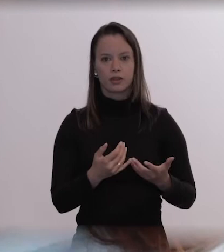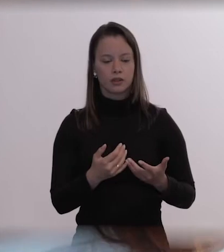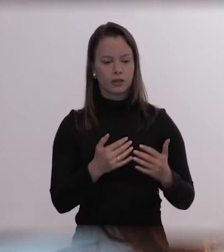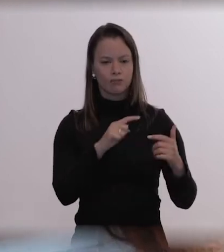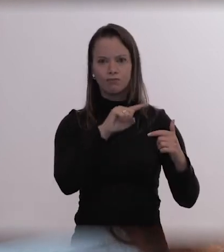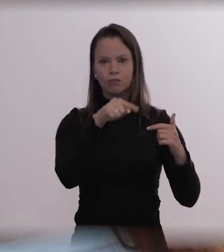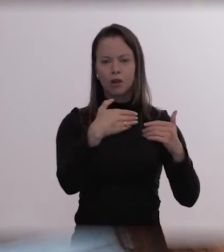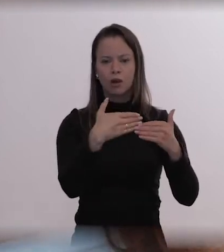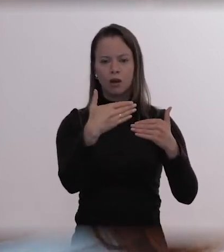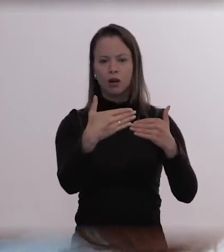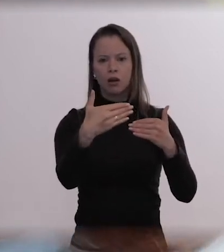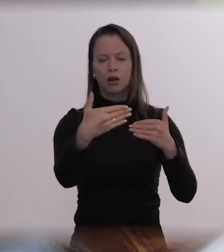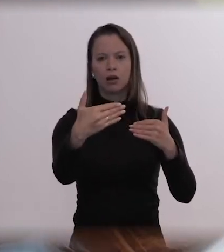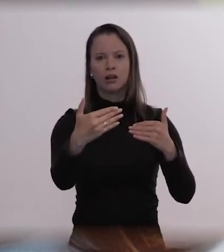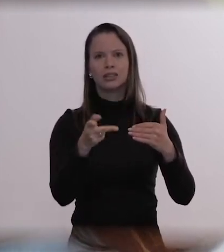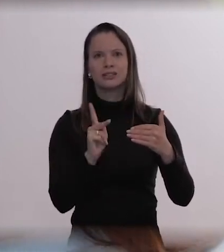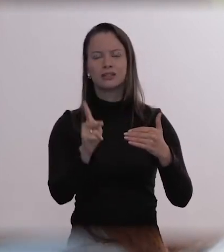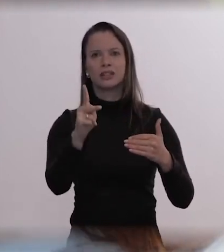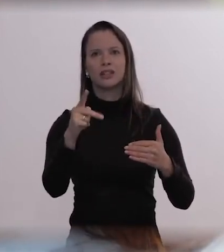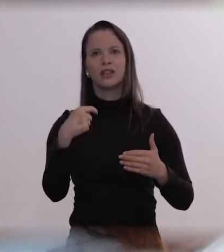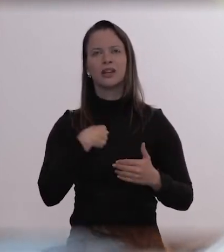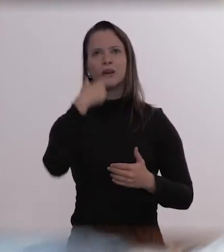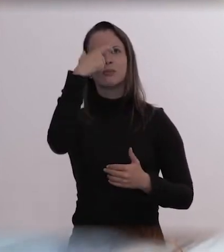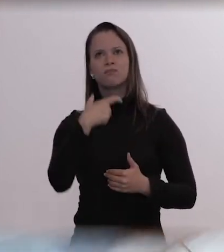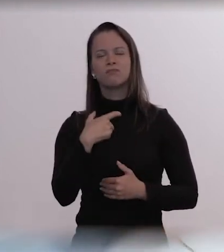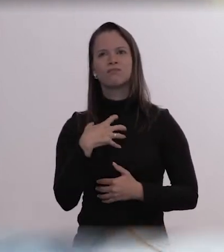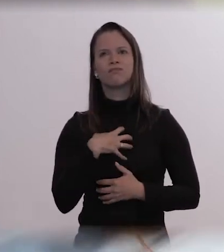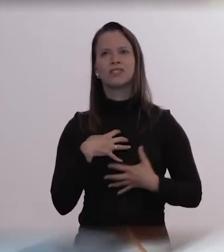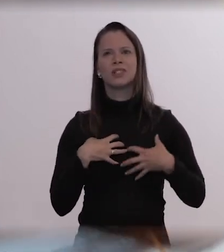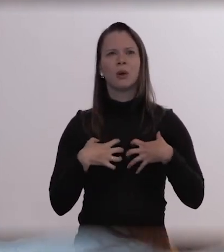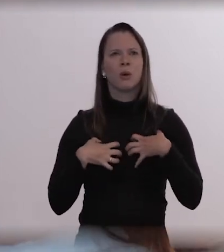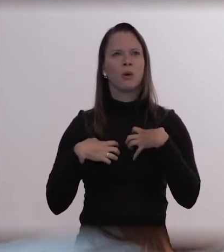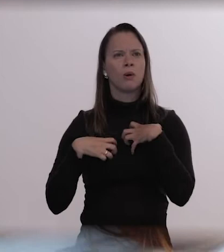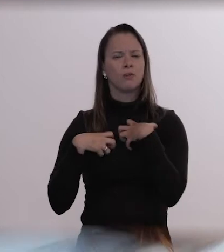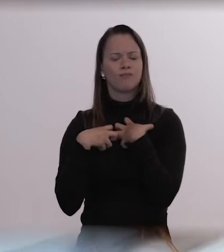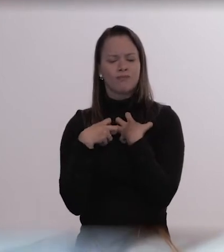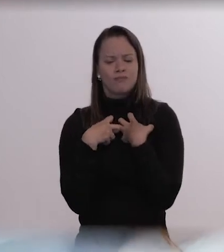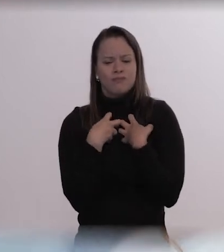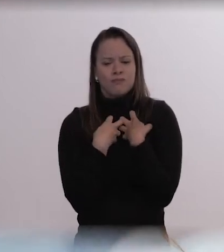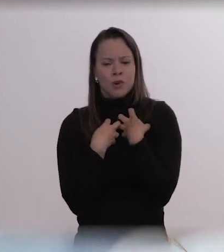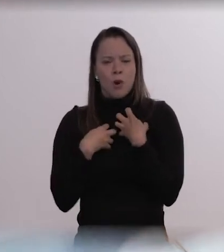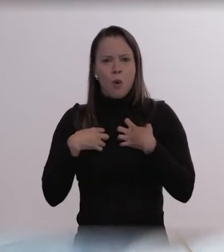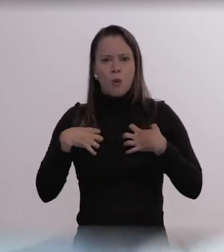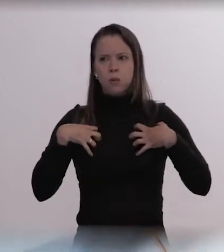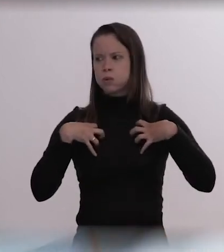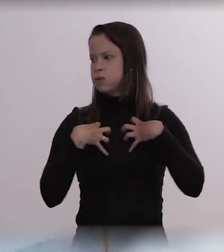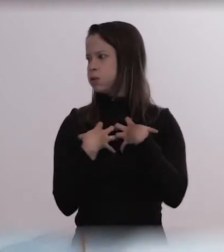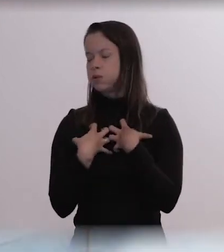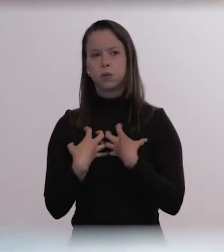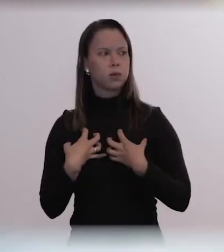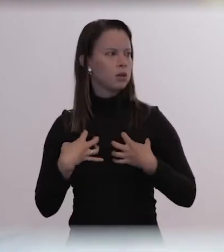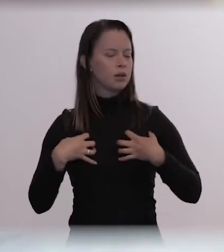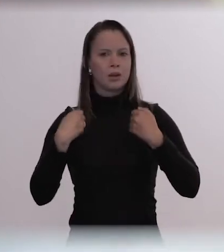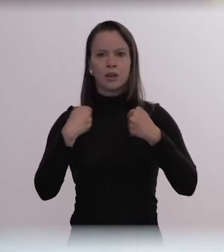pra frente, todas as vezes que eu me sentia angustiada, que eu precisava